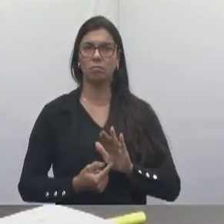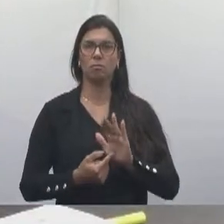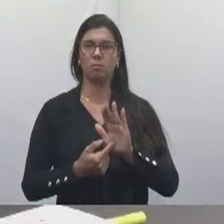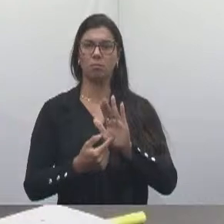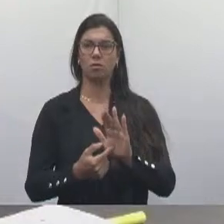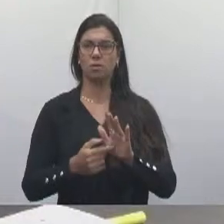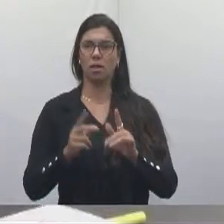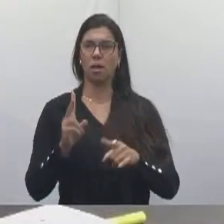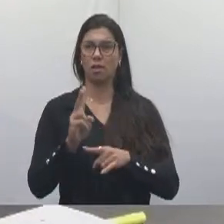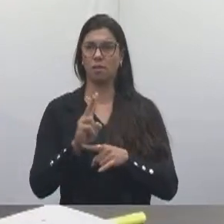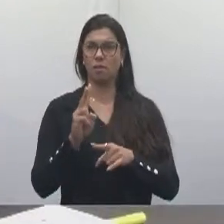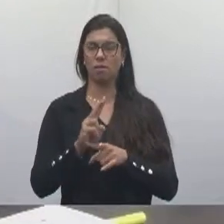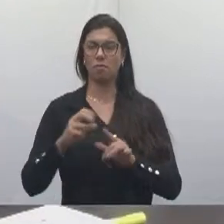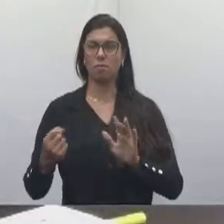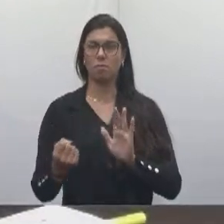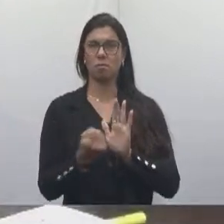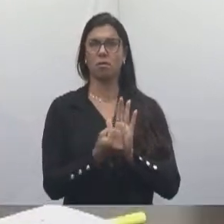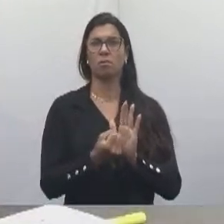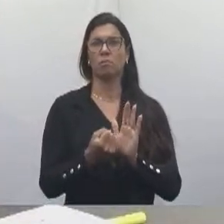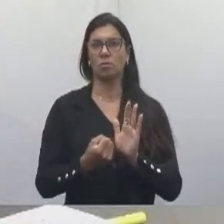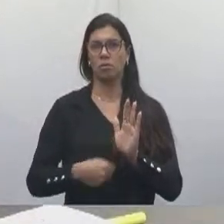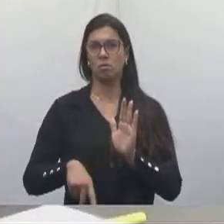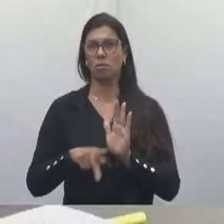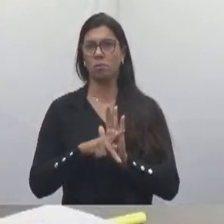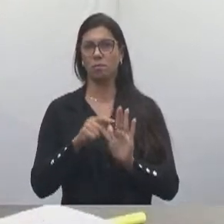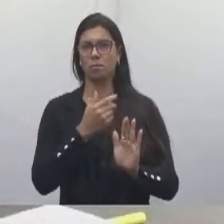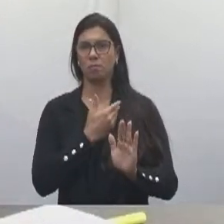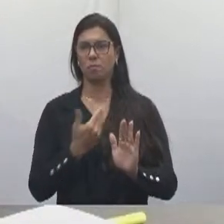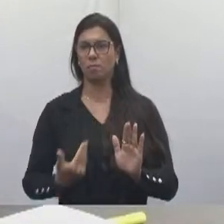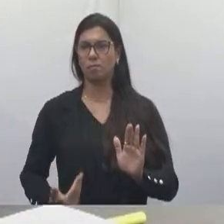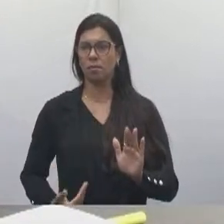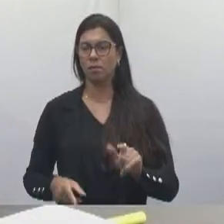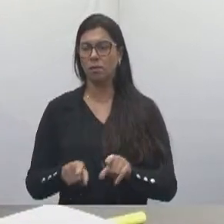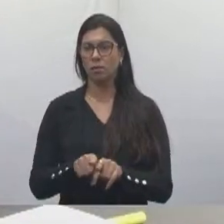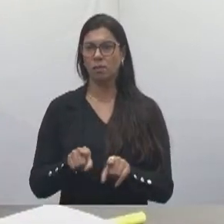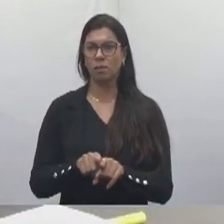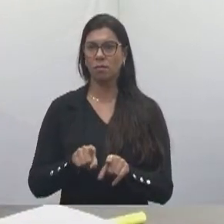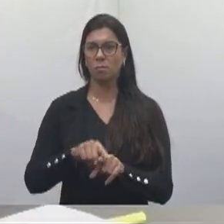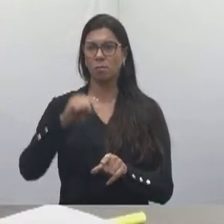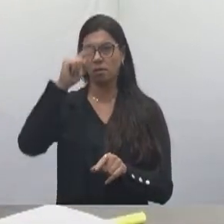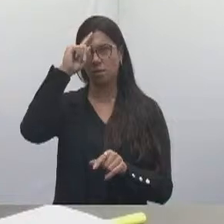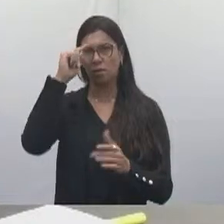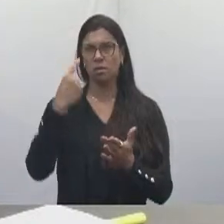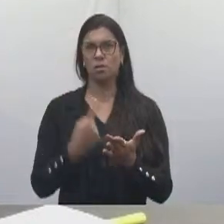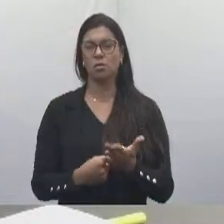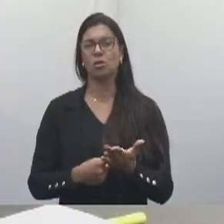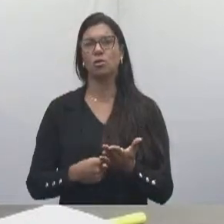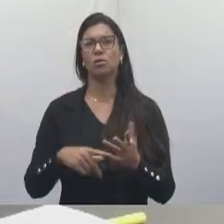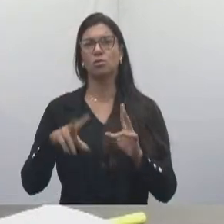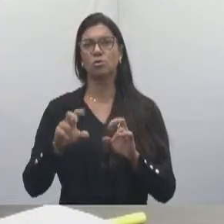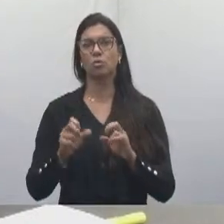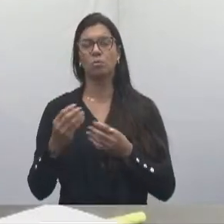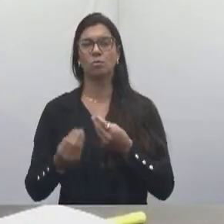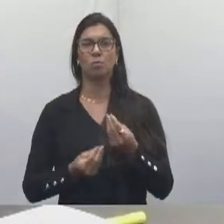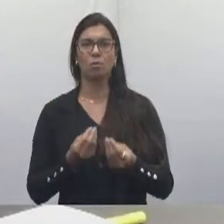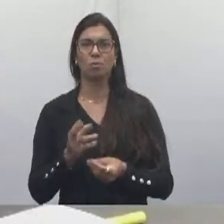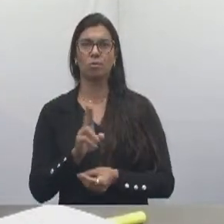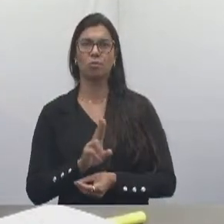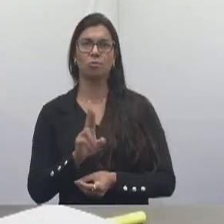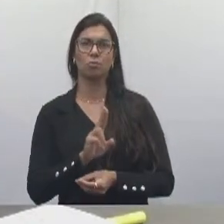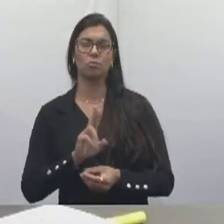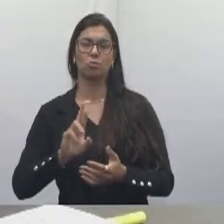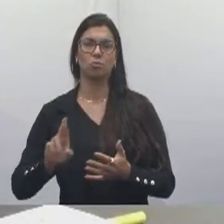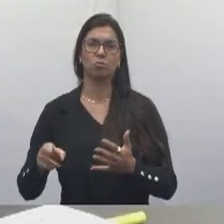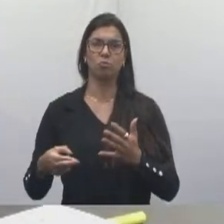do patrimônio público e também das decisões alocadas aí dos recursos, né, principalmente aí para informar